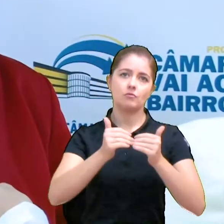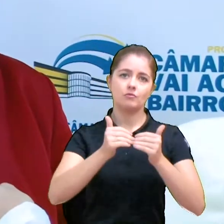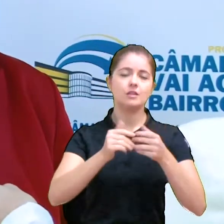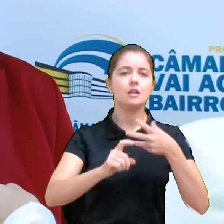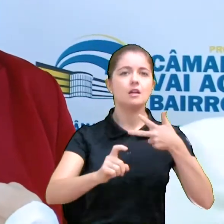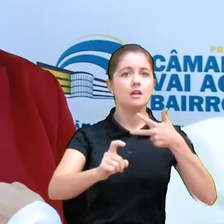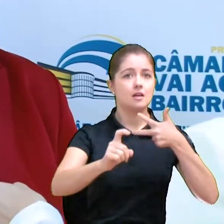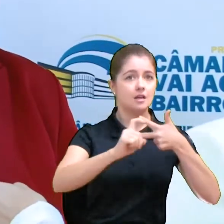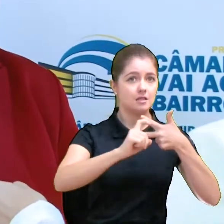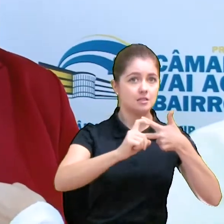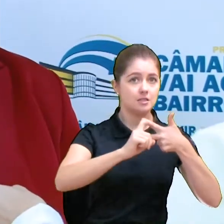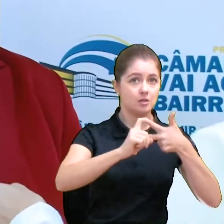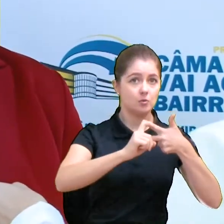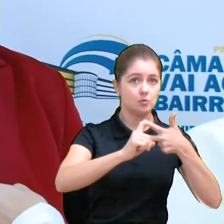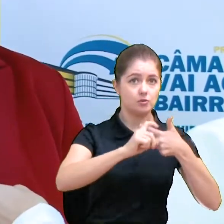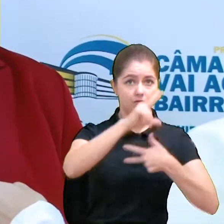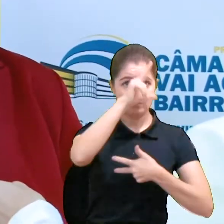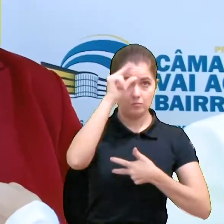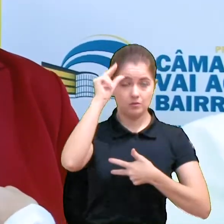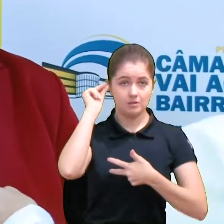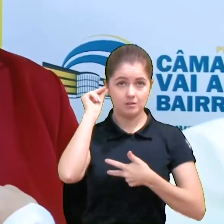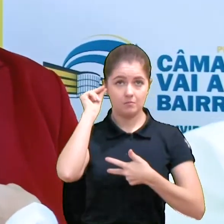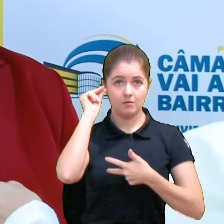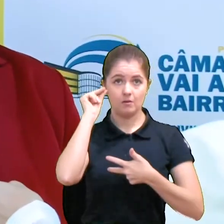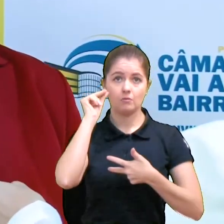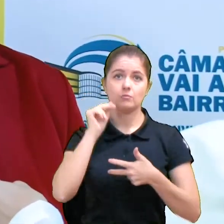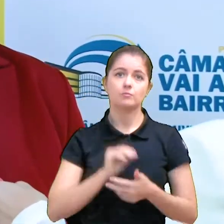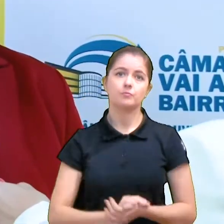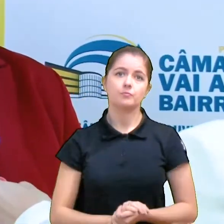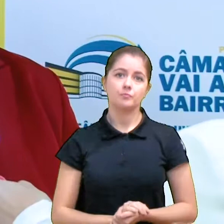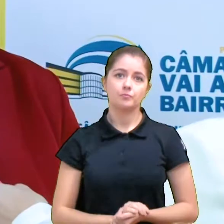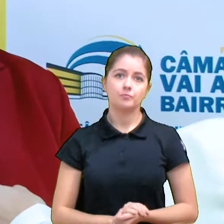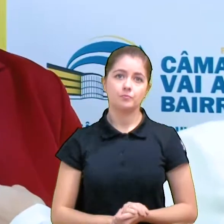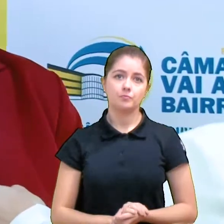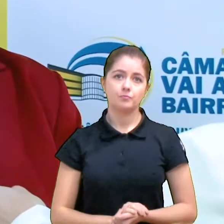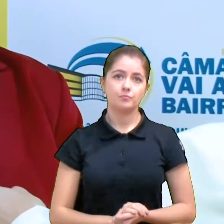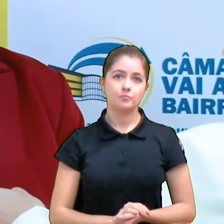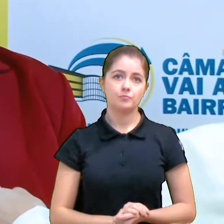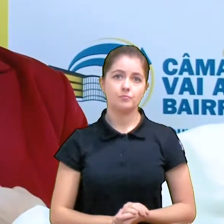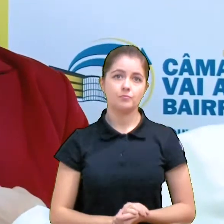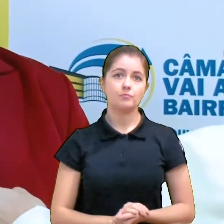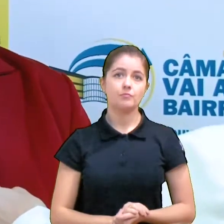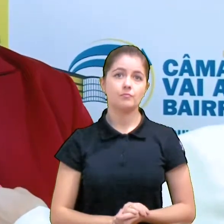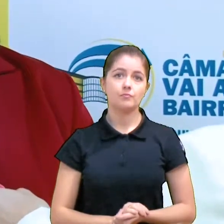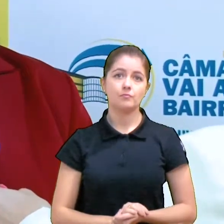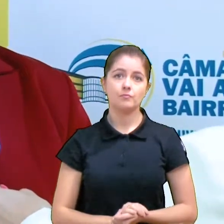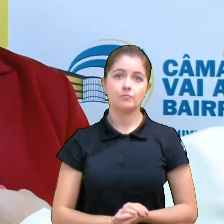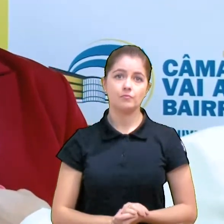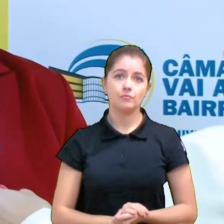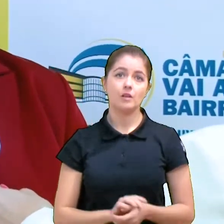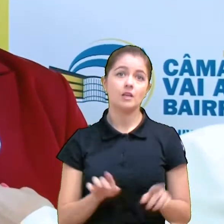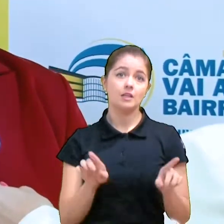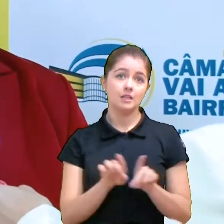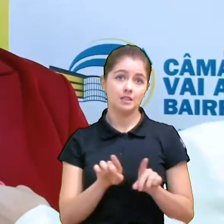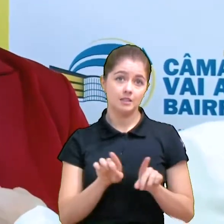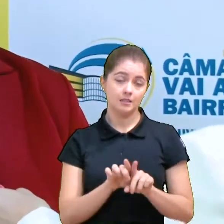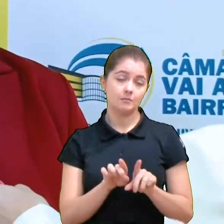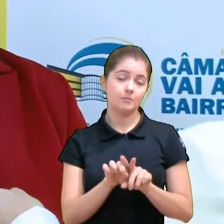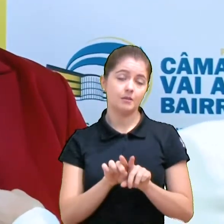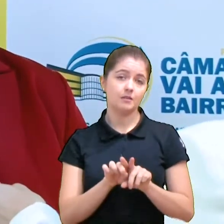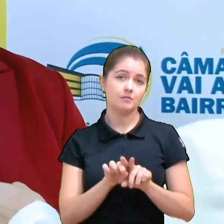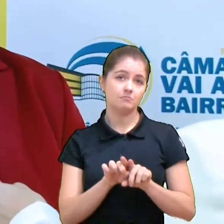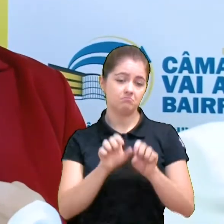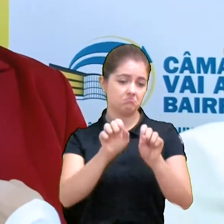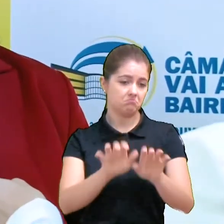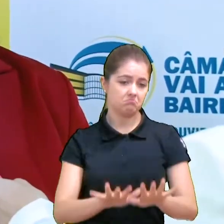Executivo Municipal, Estadual e Nacional. Vai poder desenvolver assim audiências públicas com o